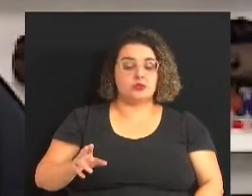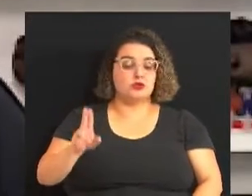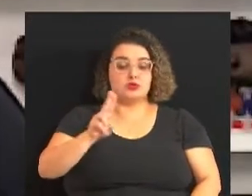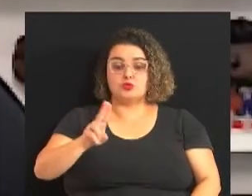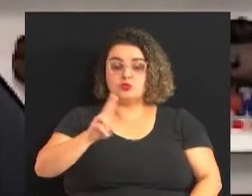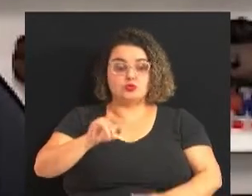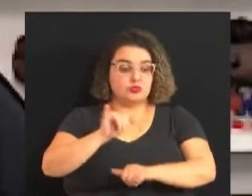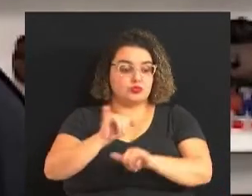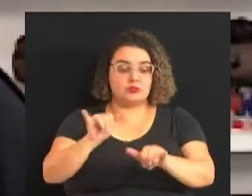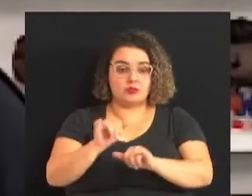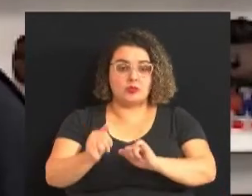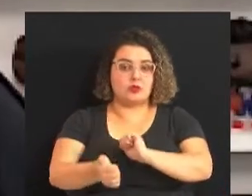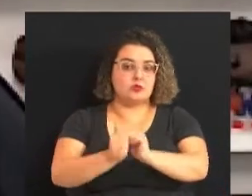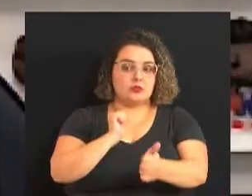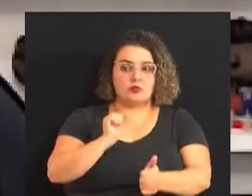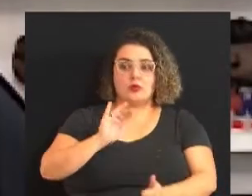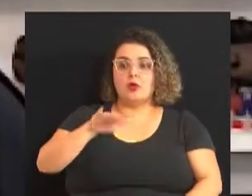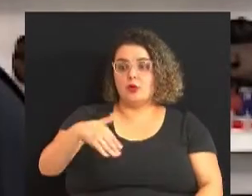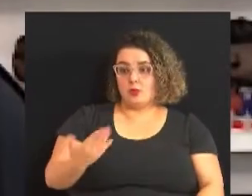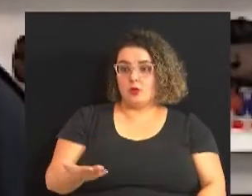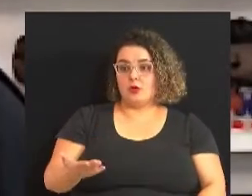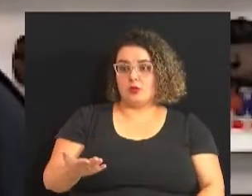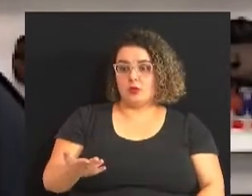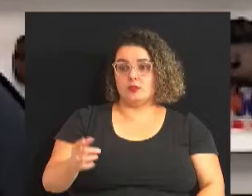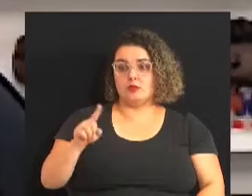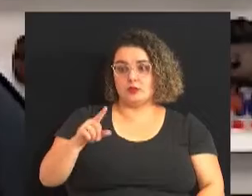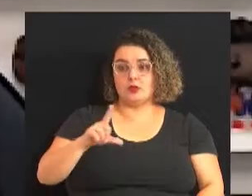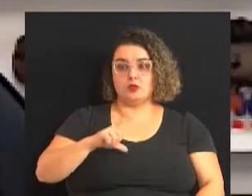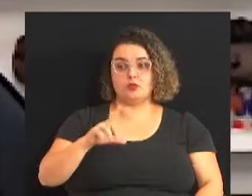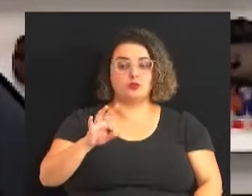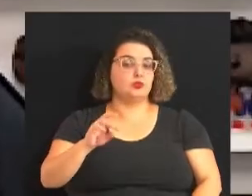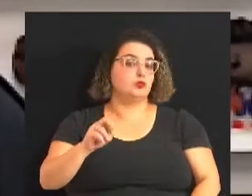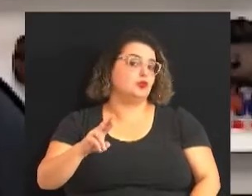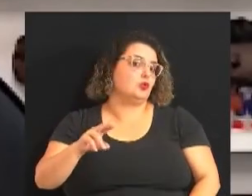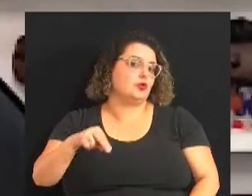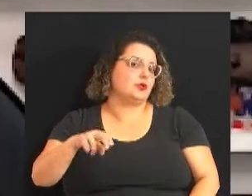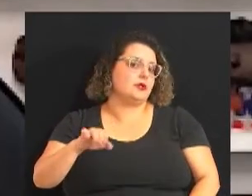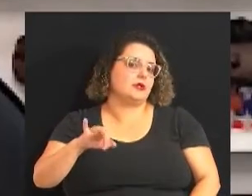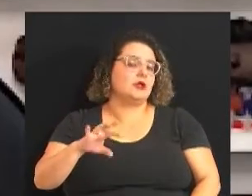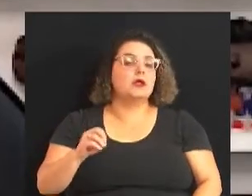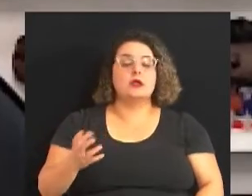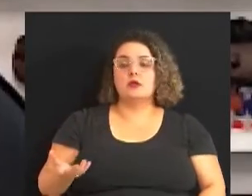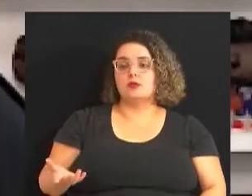mas a gente quando passa um torneio, você não tem essa